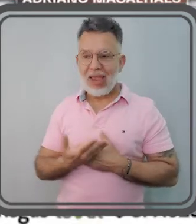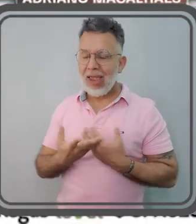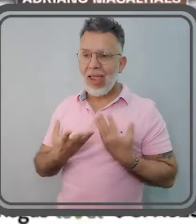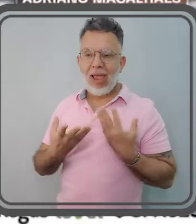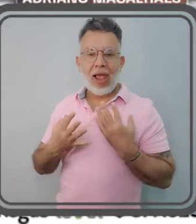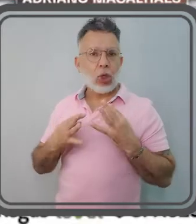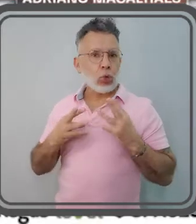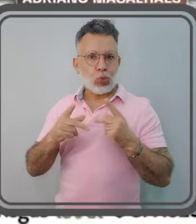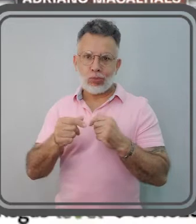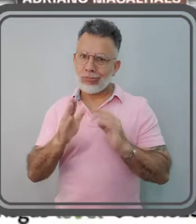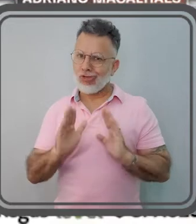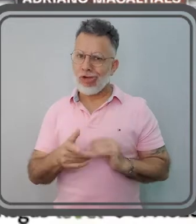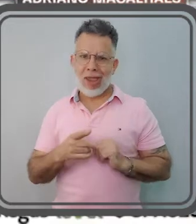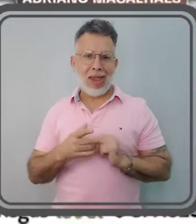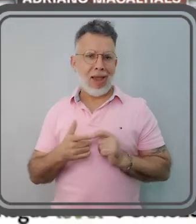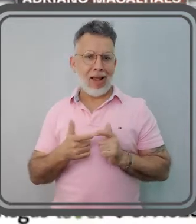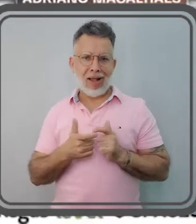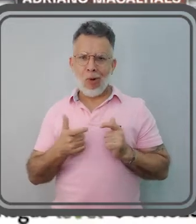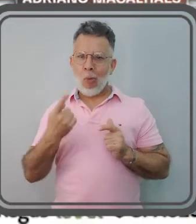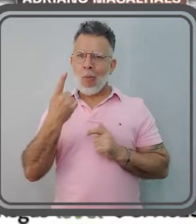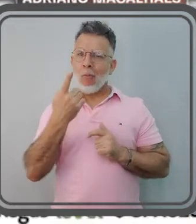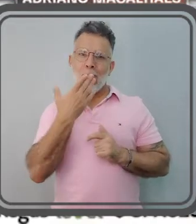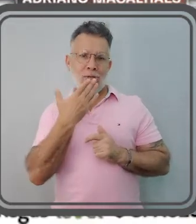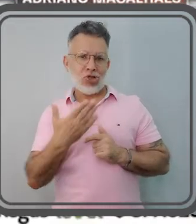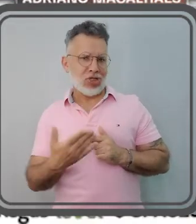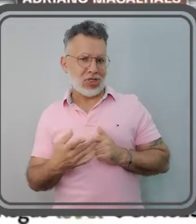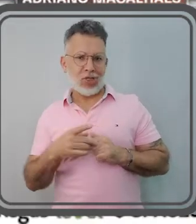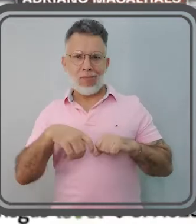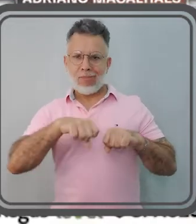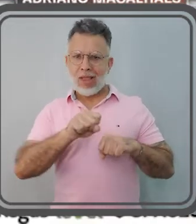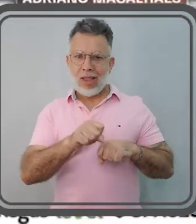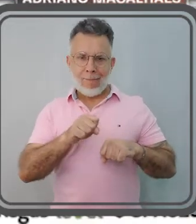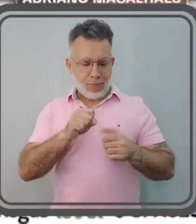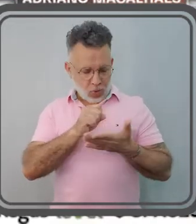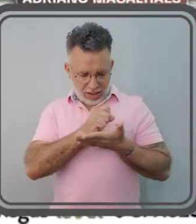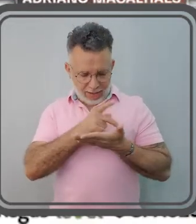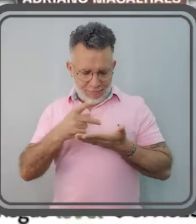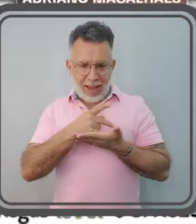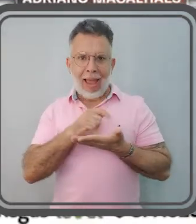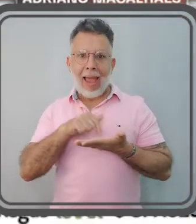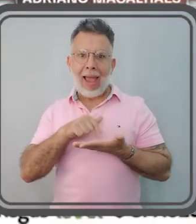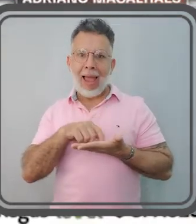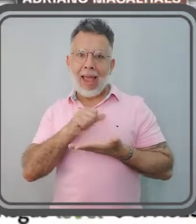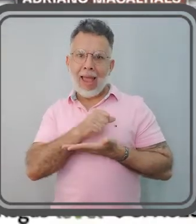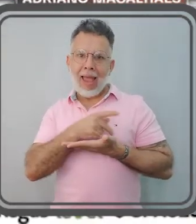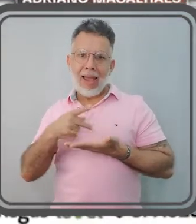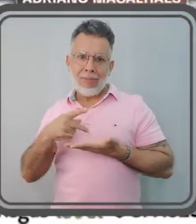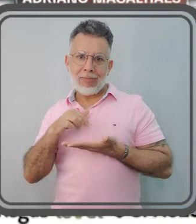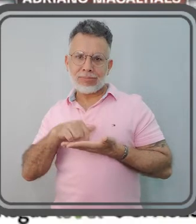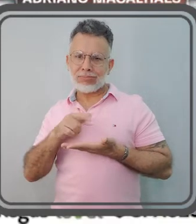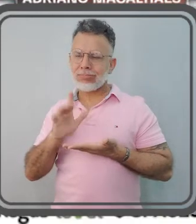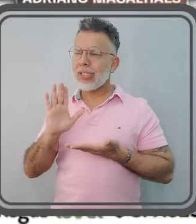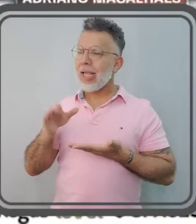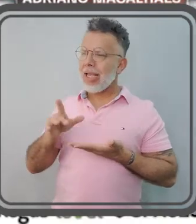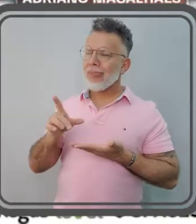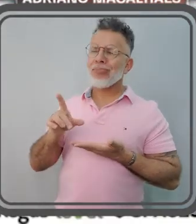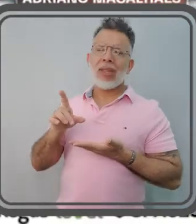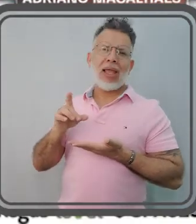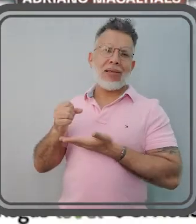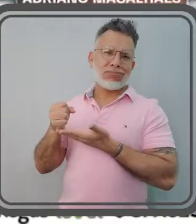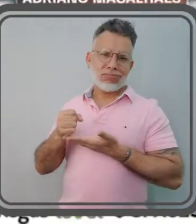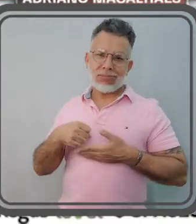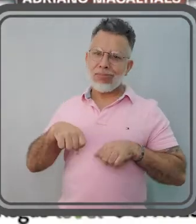Por aplicativo, na verdade, né? Porque delivery sempre existiu, pizza, hambúrguer e tudo mais, mas por aplicativo. Nós